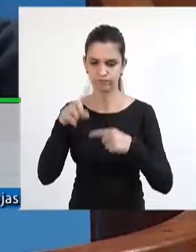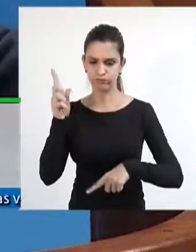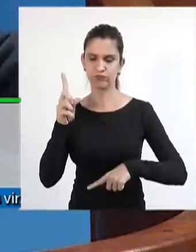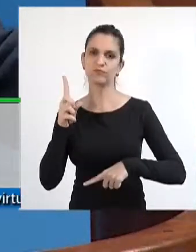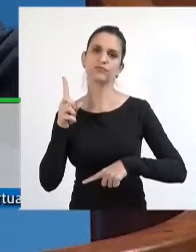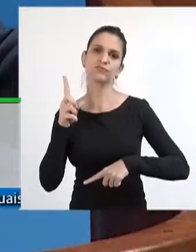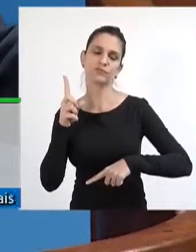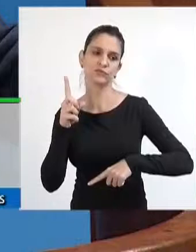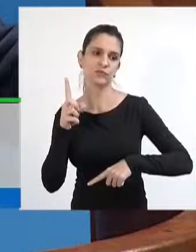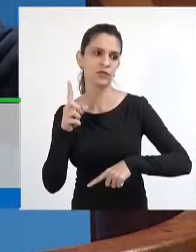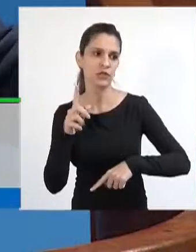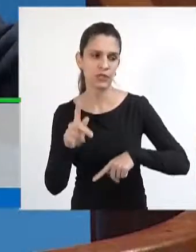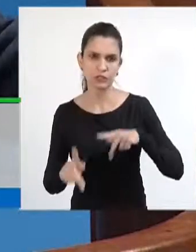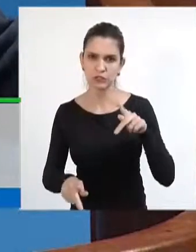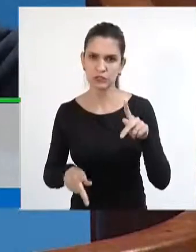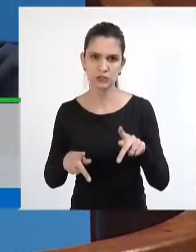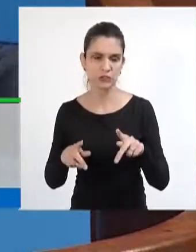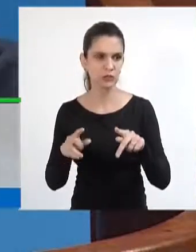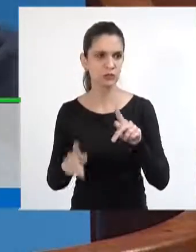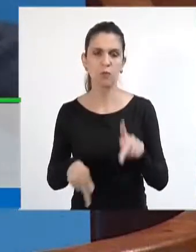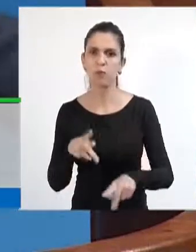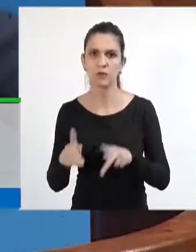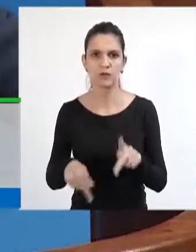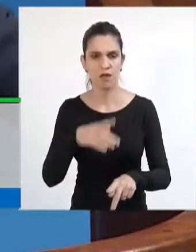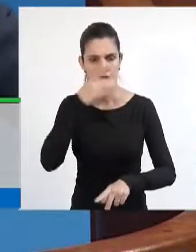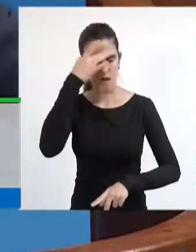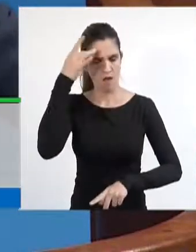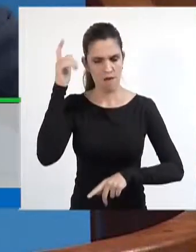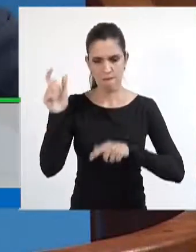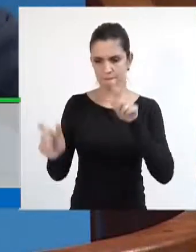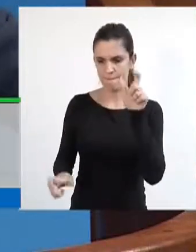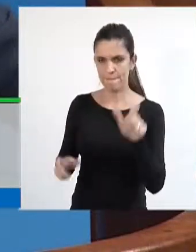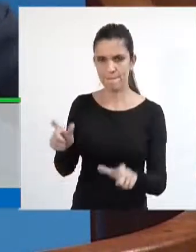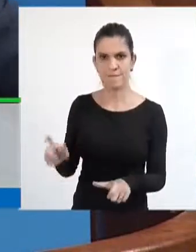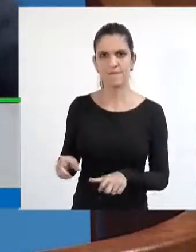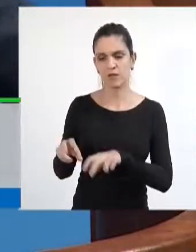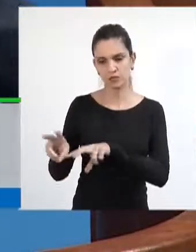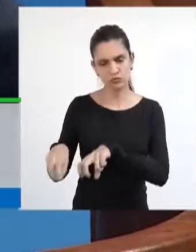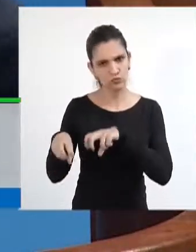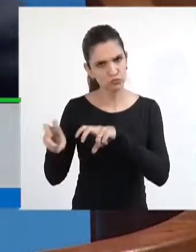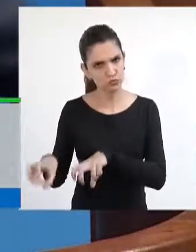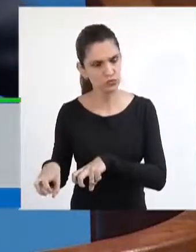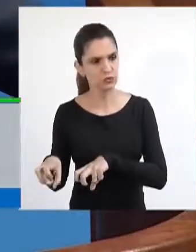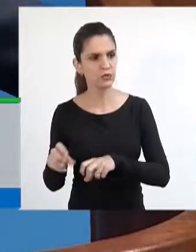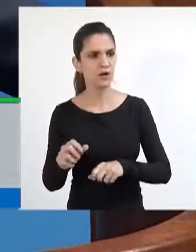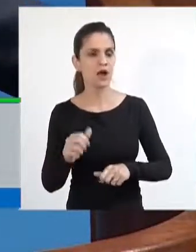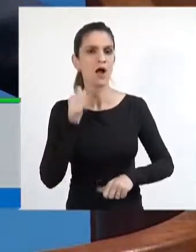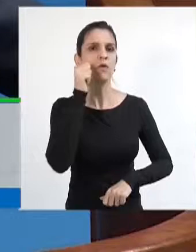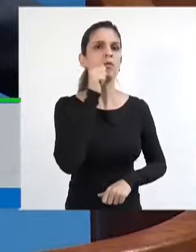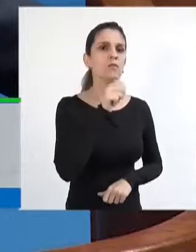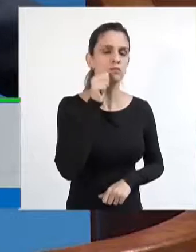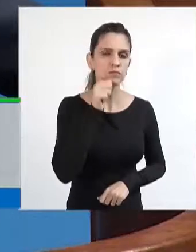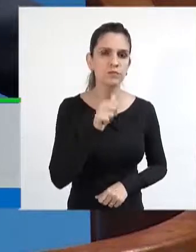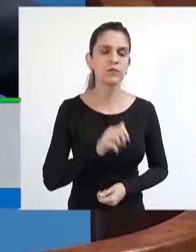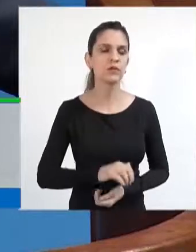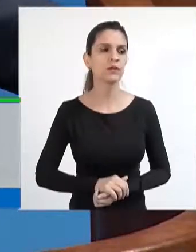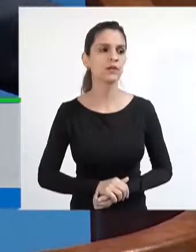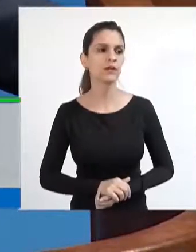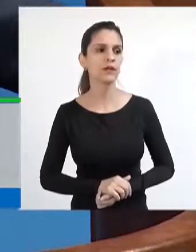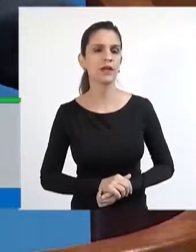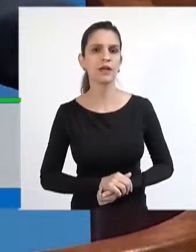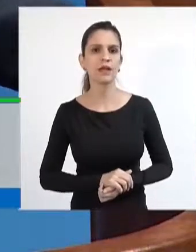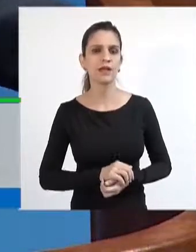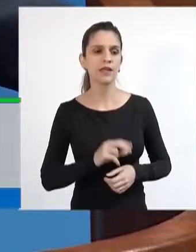trabalhadores assalariados, das mulheres, dos trabalhadores rurais e também daqueles que dependem